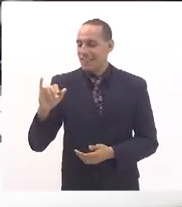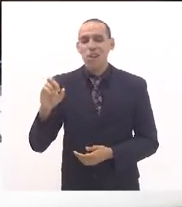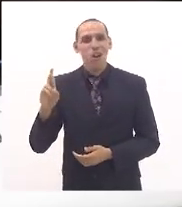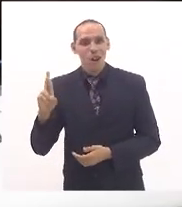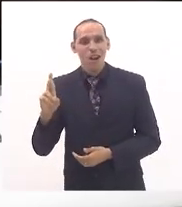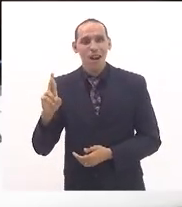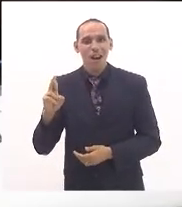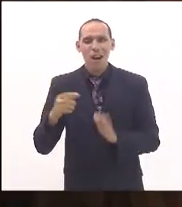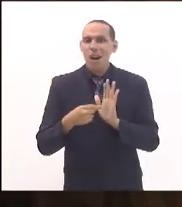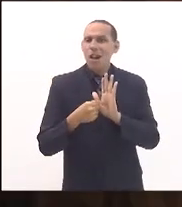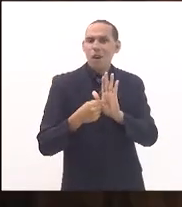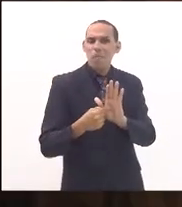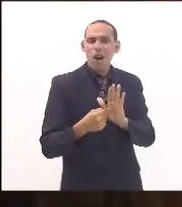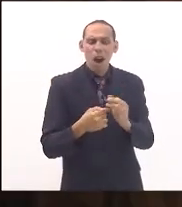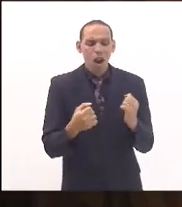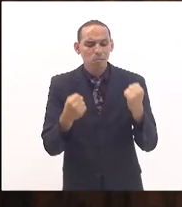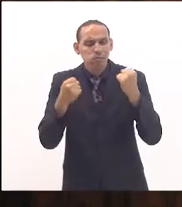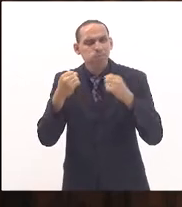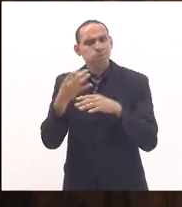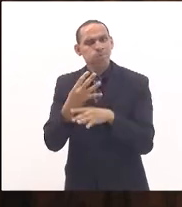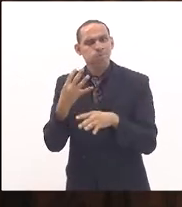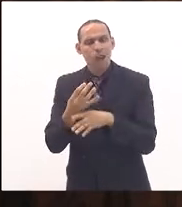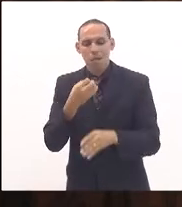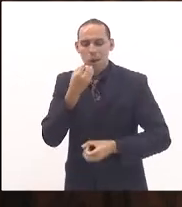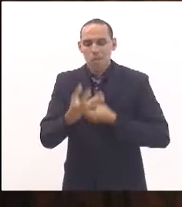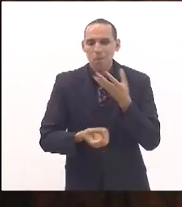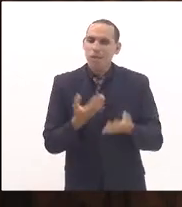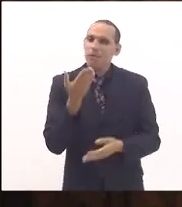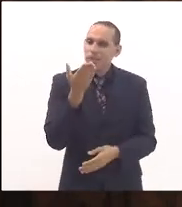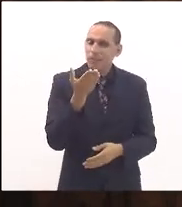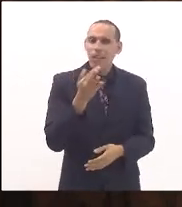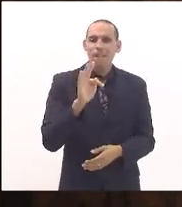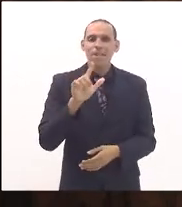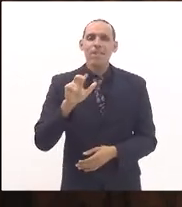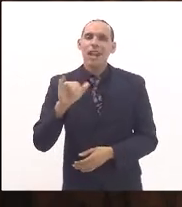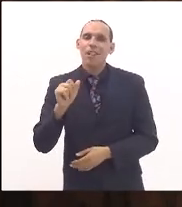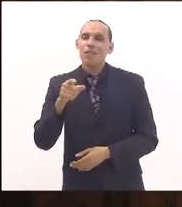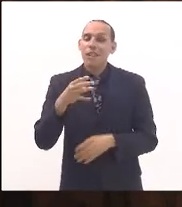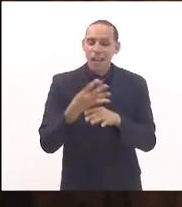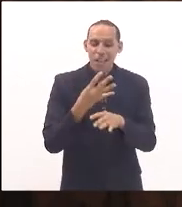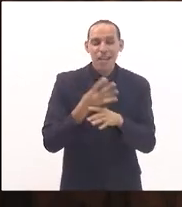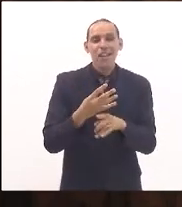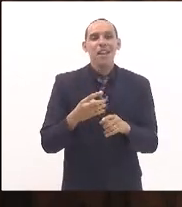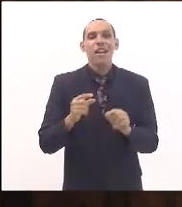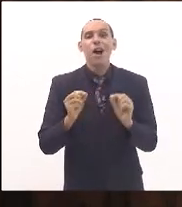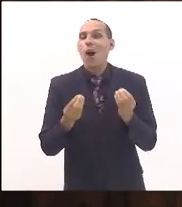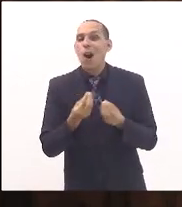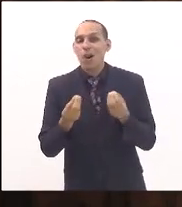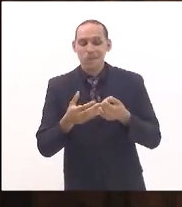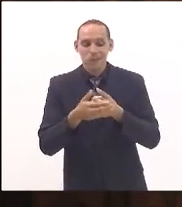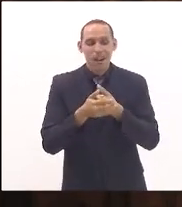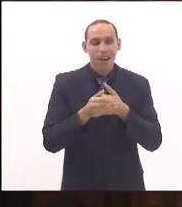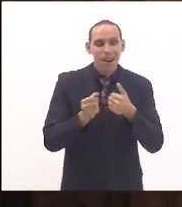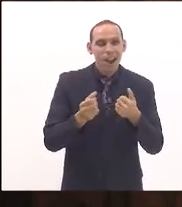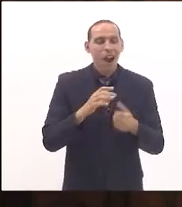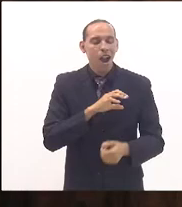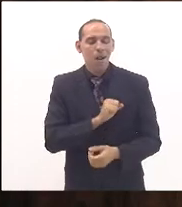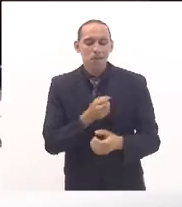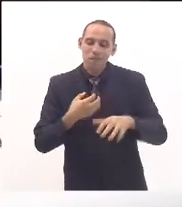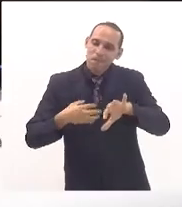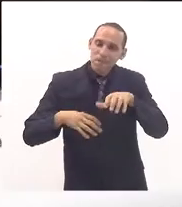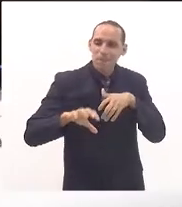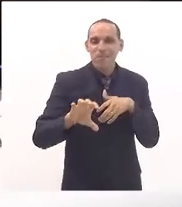mostrou o mundo a sua força de resistência pela poesia você Fla a resistência pelo carinho pelo amor pela empatia